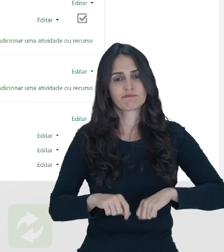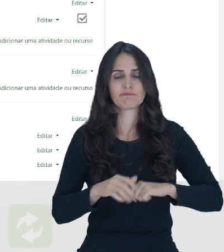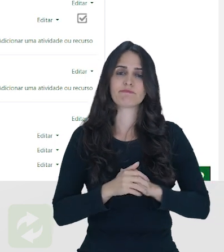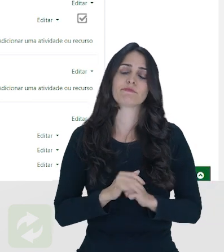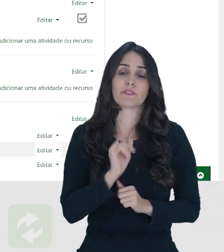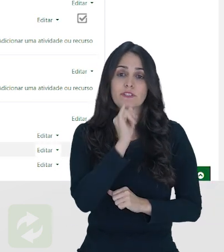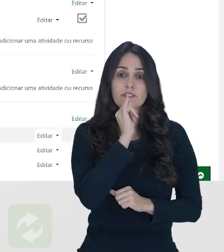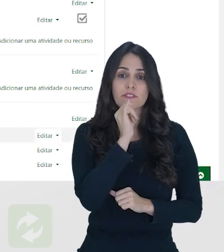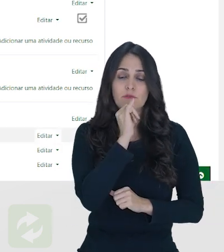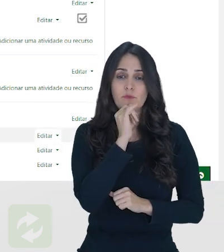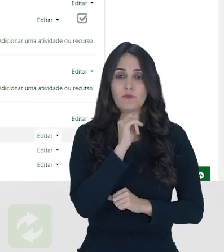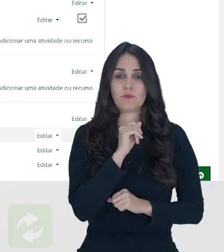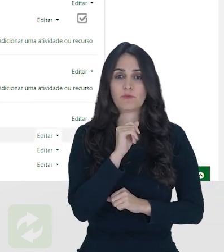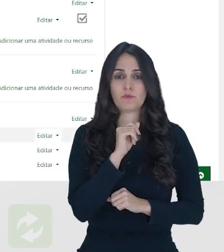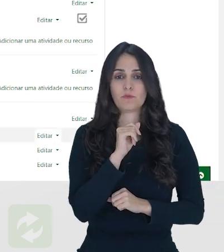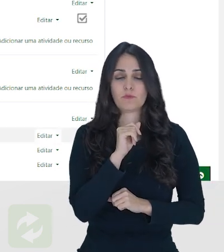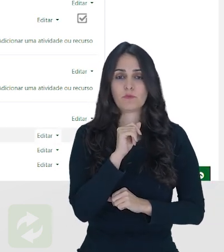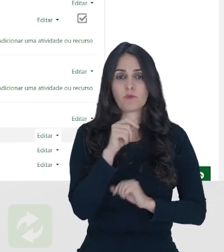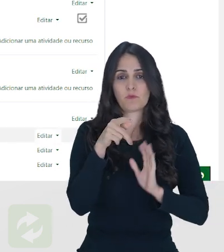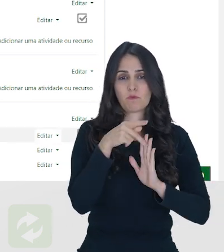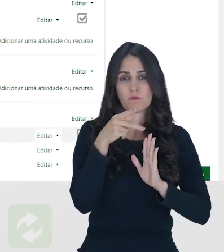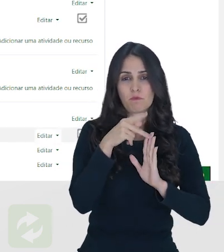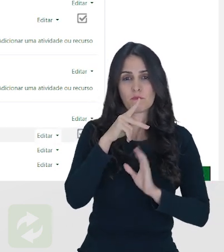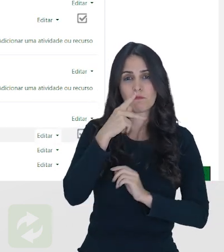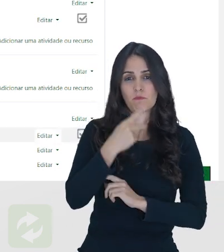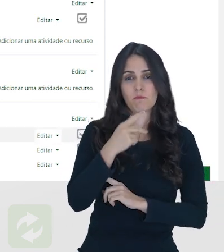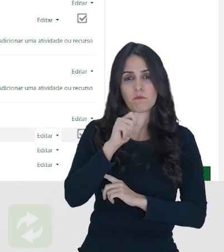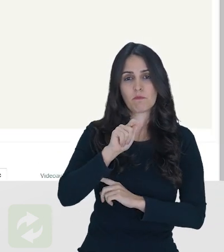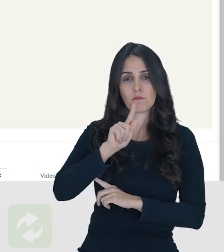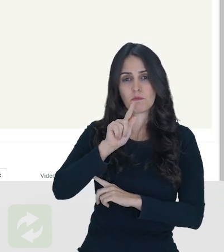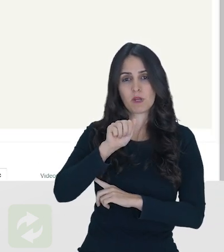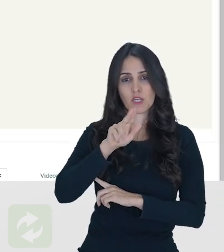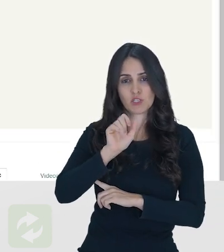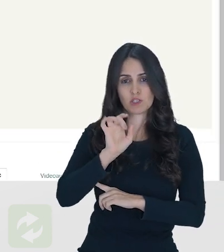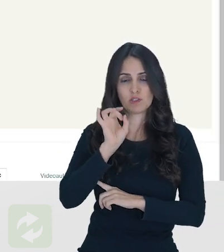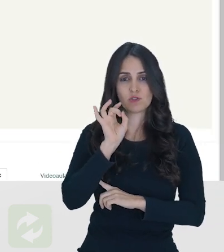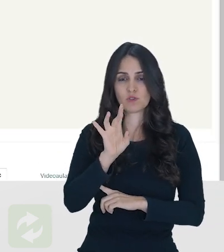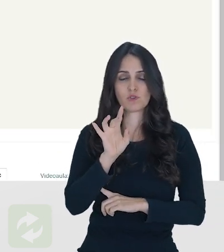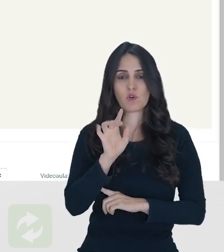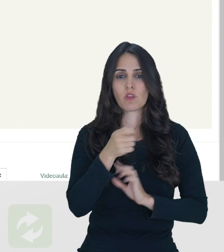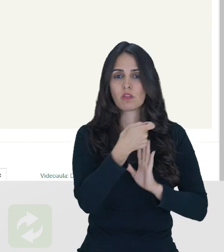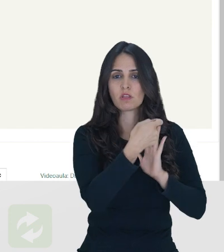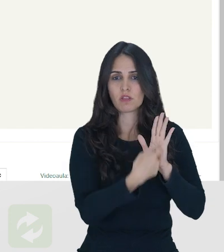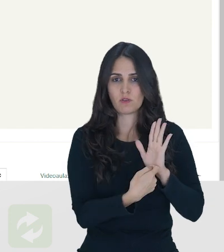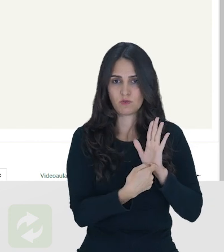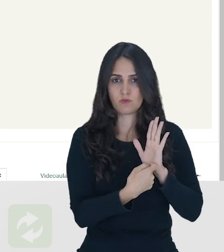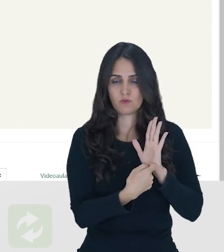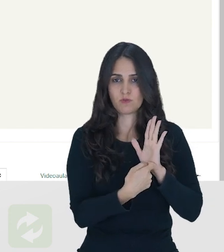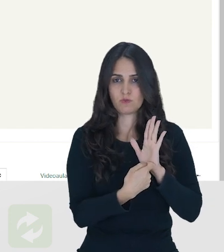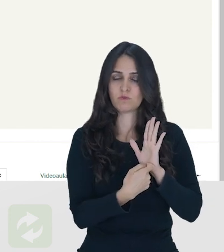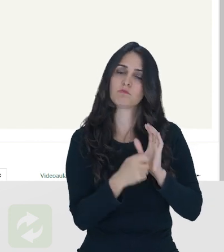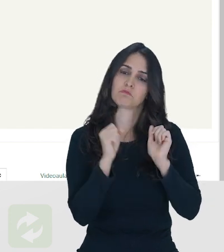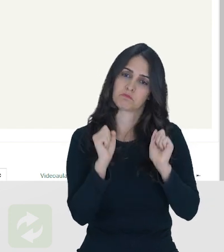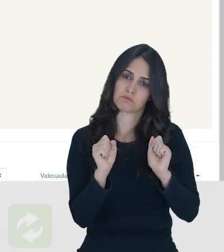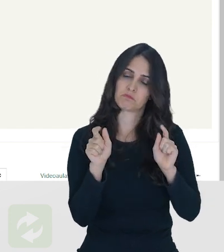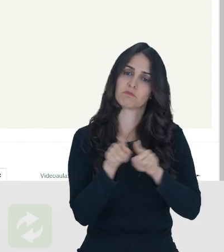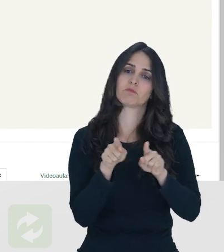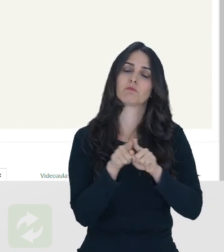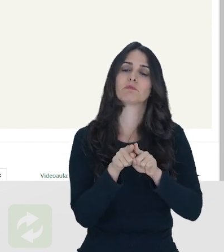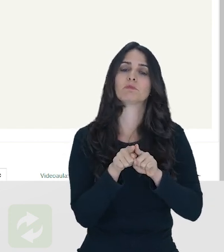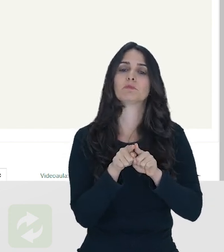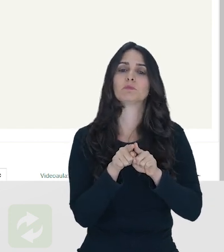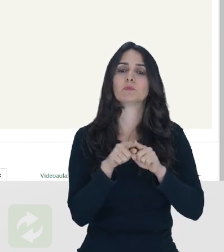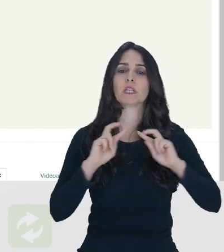então por exemplo a página pode ser utilizada somente para texto e aqui você pode